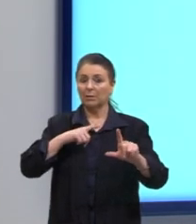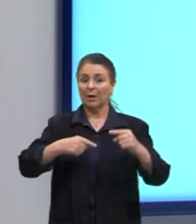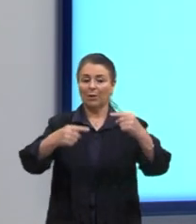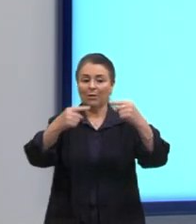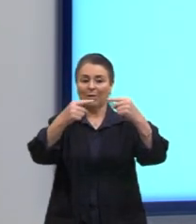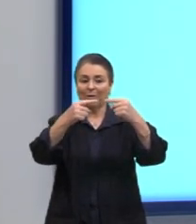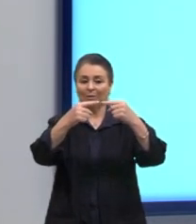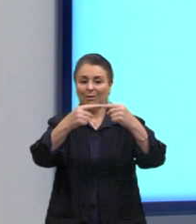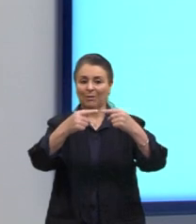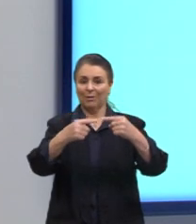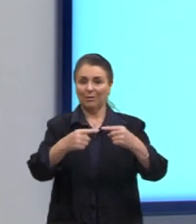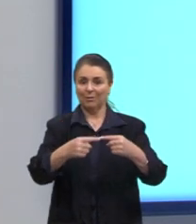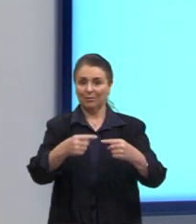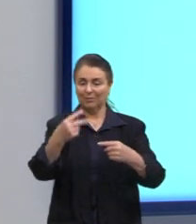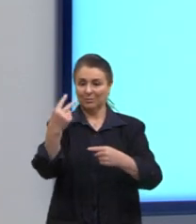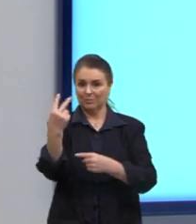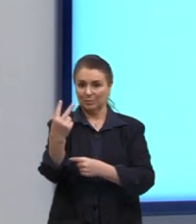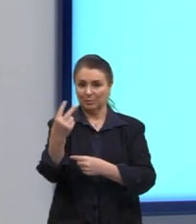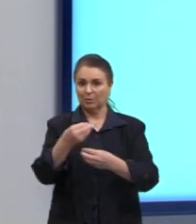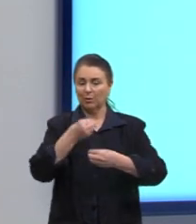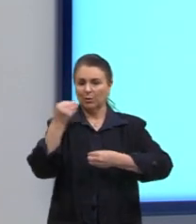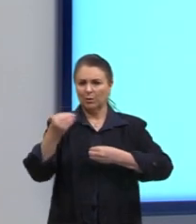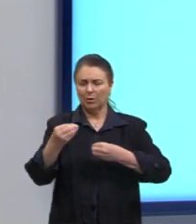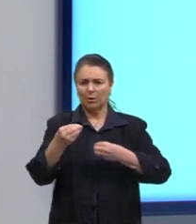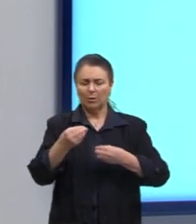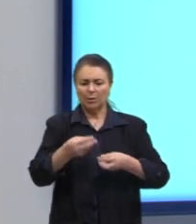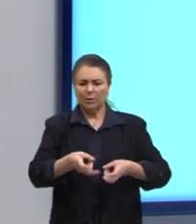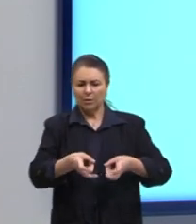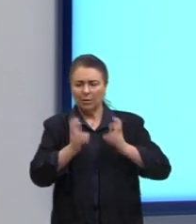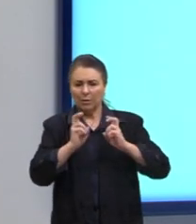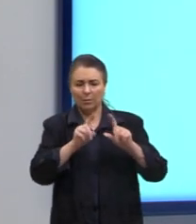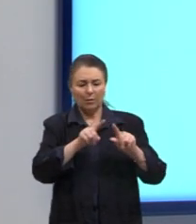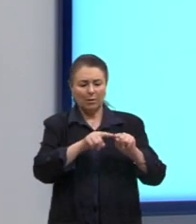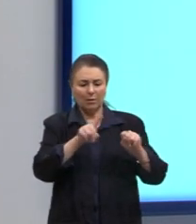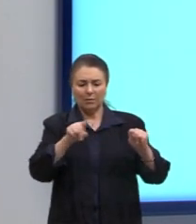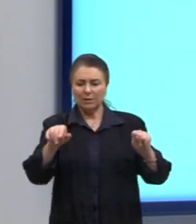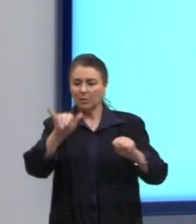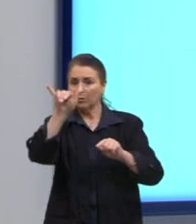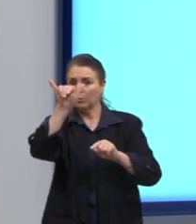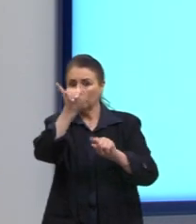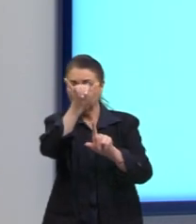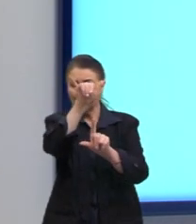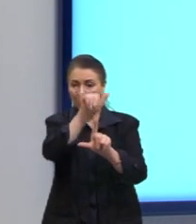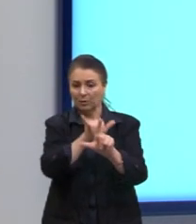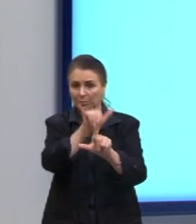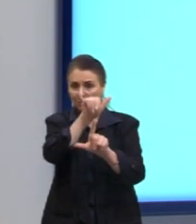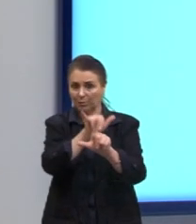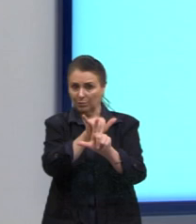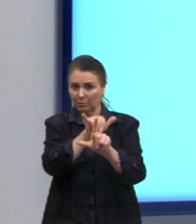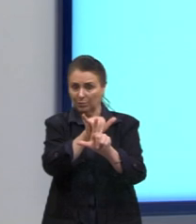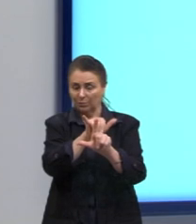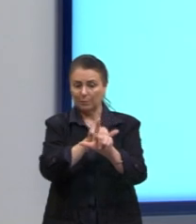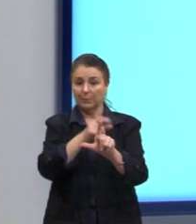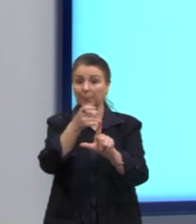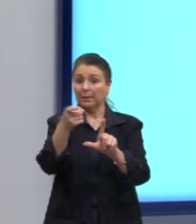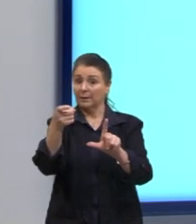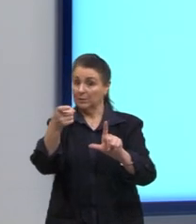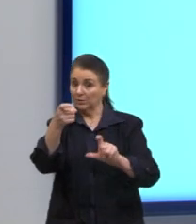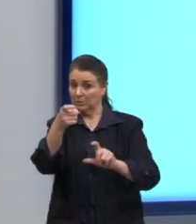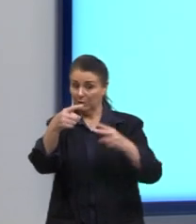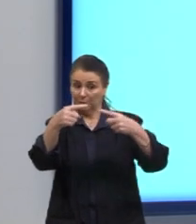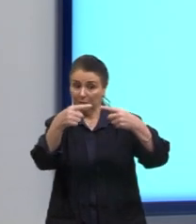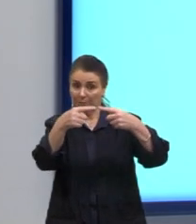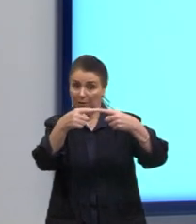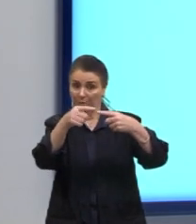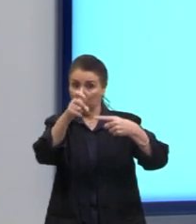ordenados como que eu vou olhar a variação do eixo Y no par ordenado nós sempre temos primeiro x e